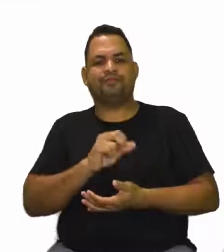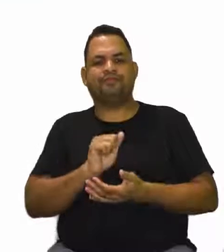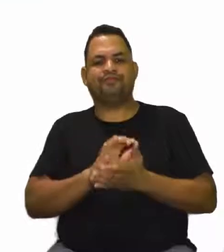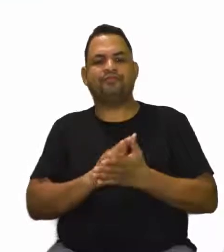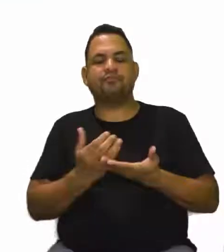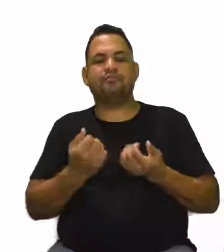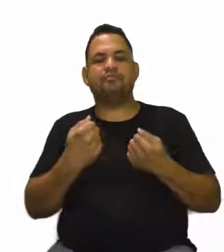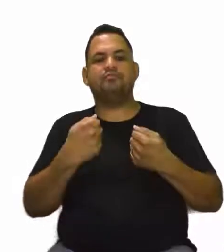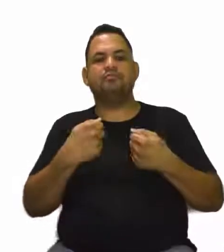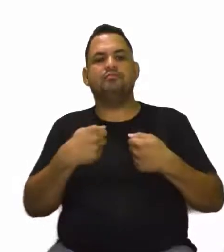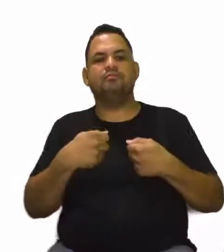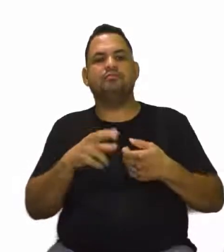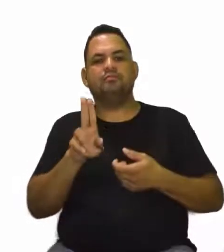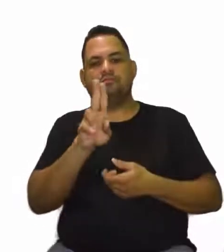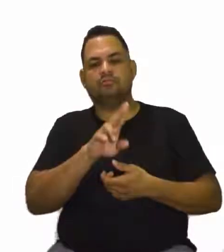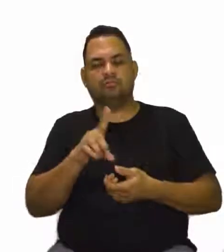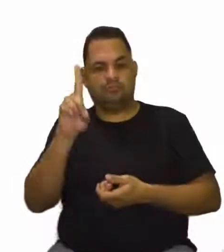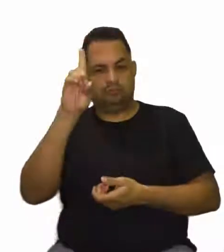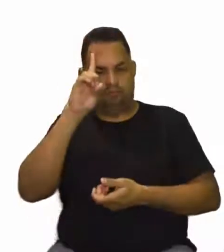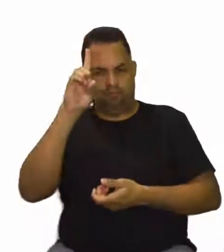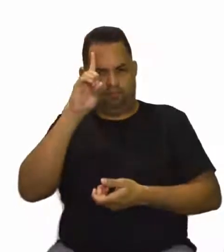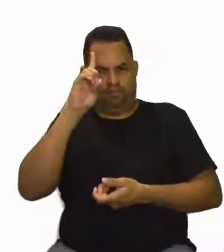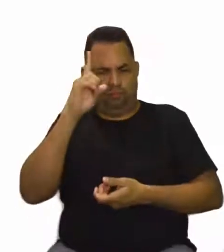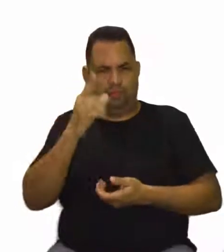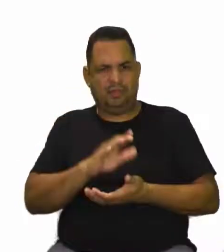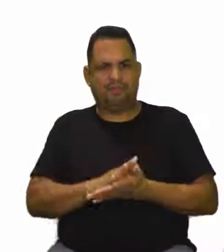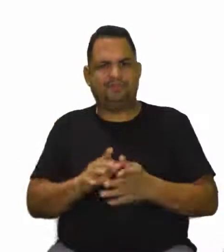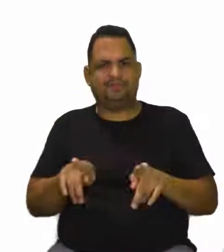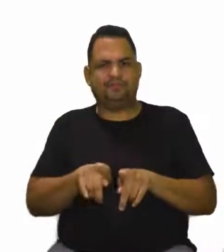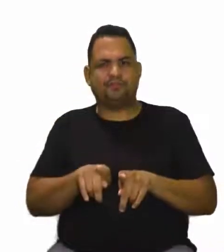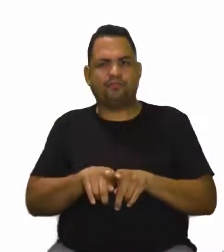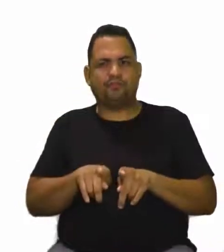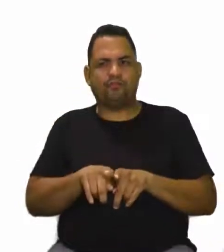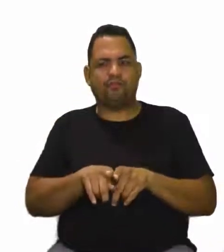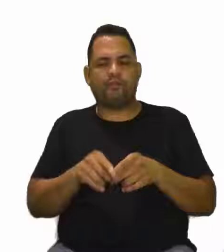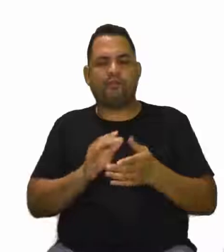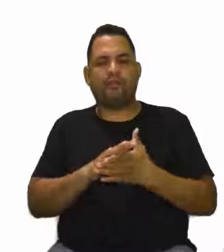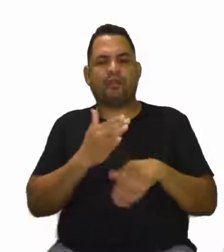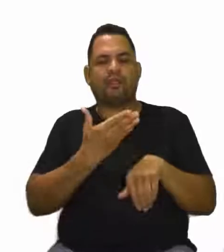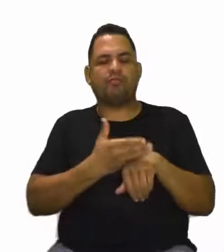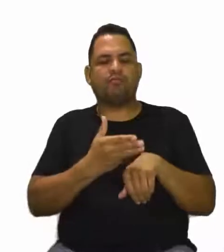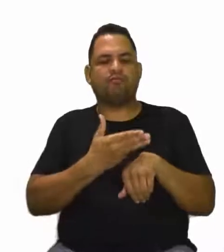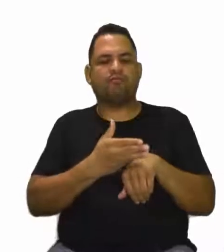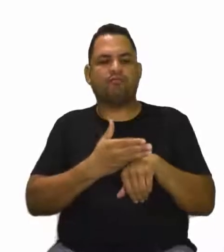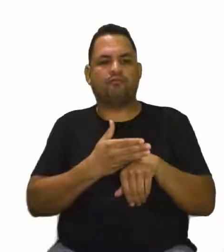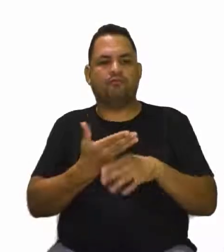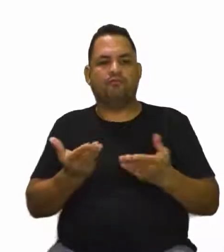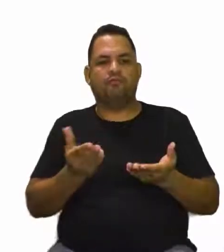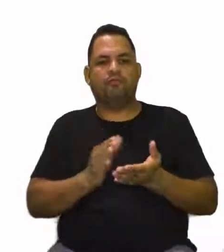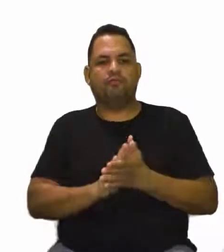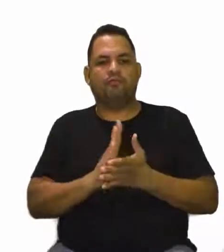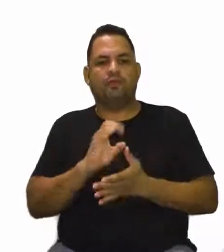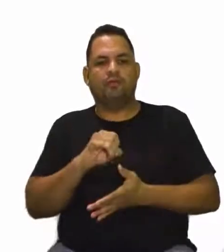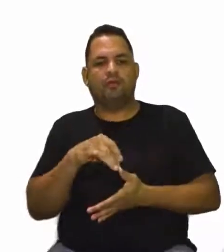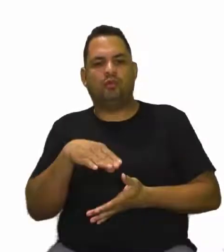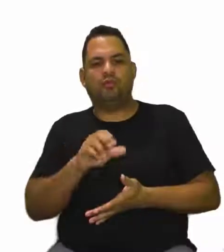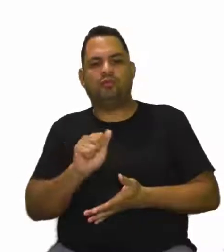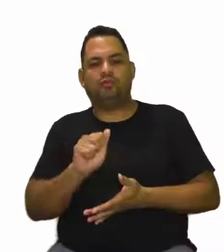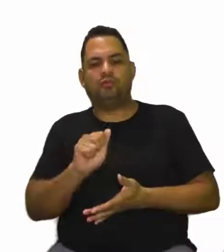pode utilizar muito no nosso cotidiano e ele também é utilizado no treinamento funcional. O